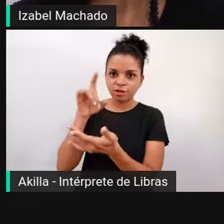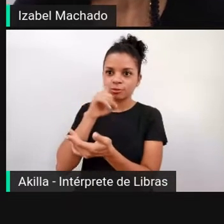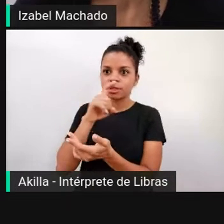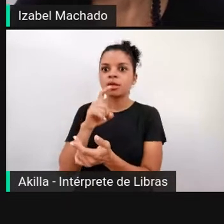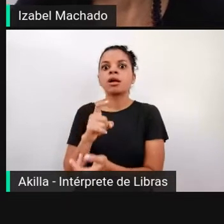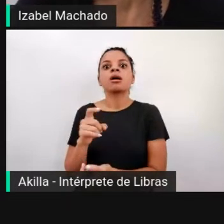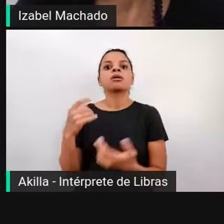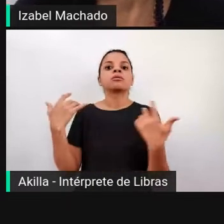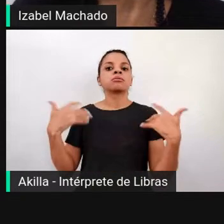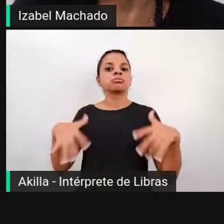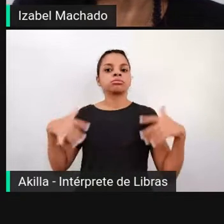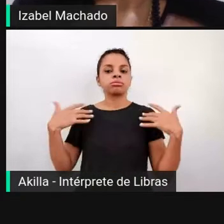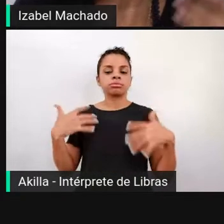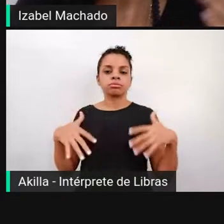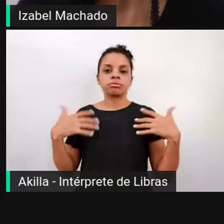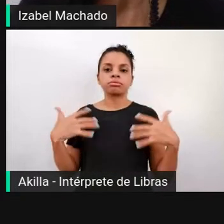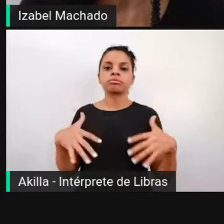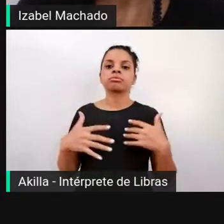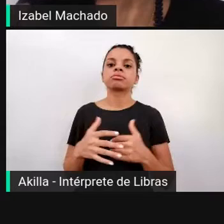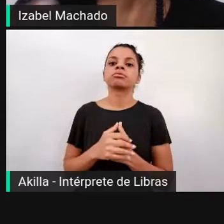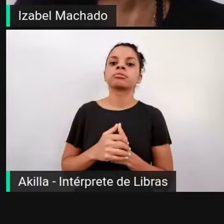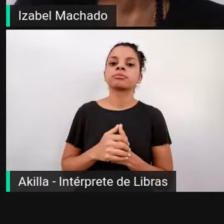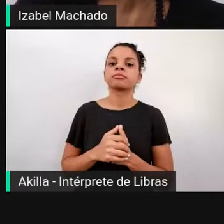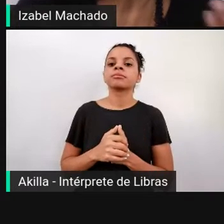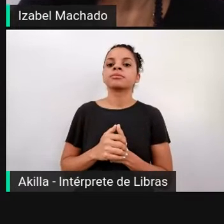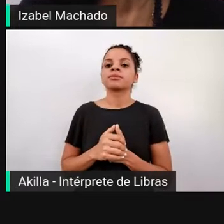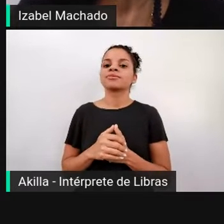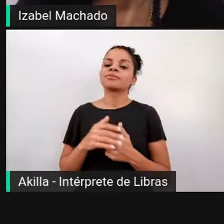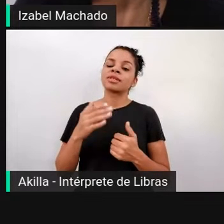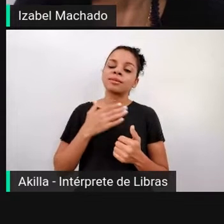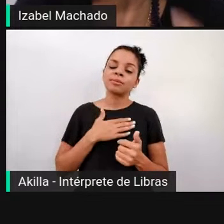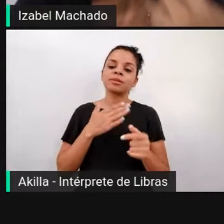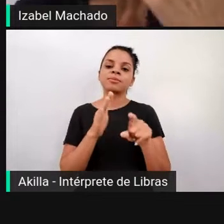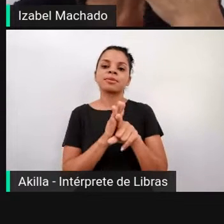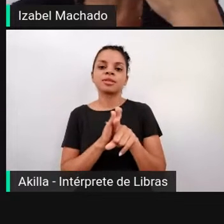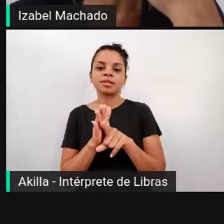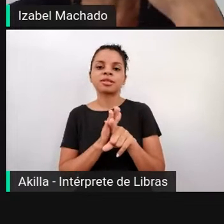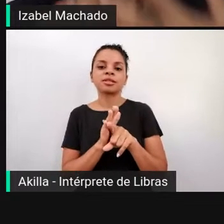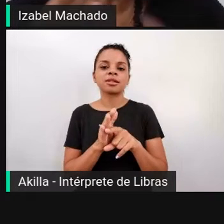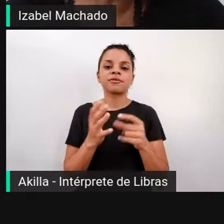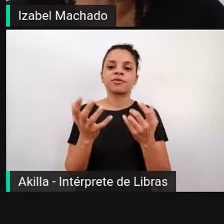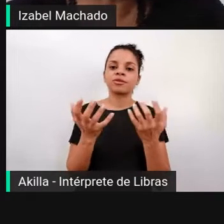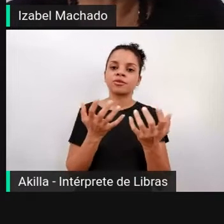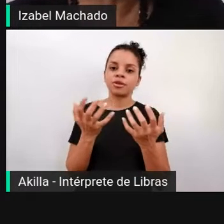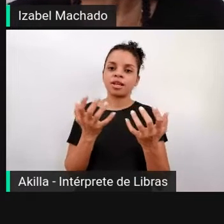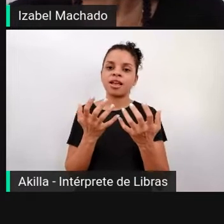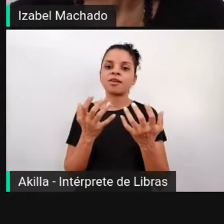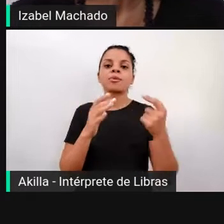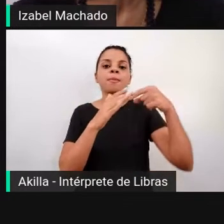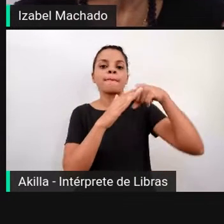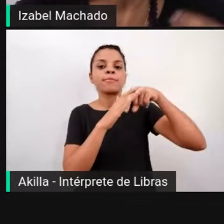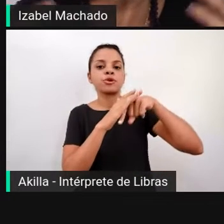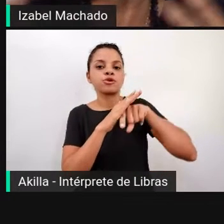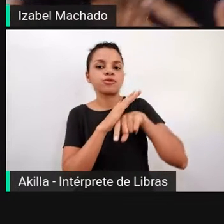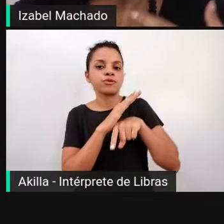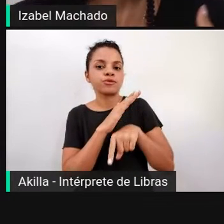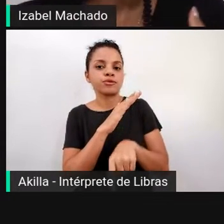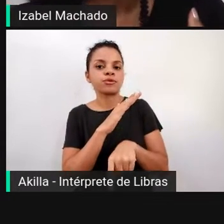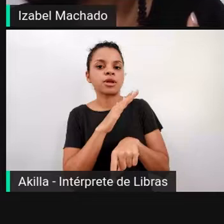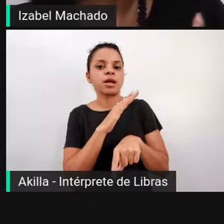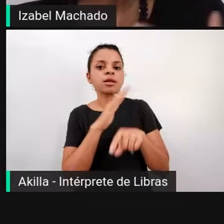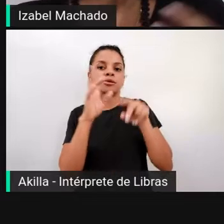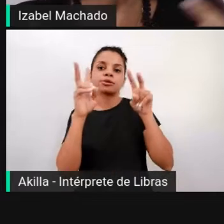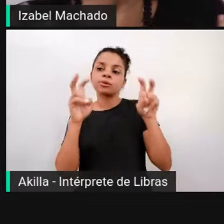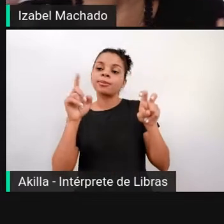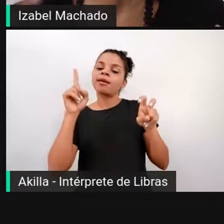grande. Em algum momento da pesquisa, eu vou procurar, inclusive, aprofundar isso, né? Se é uma questão de